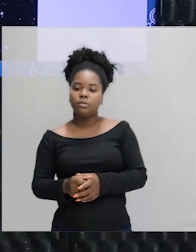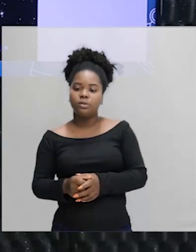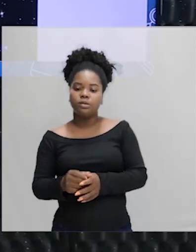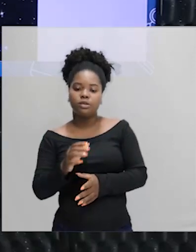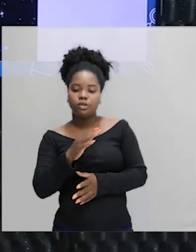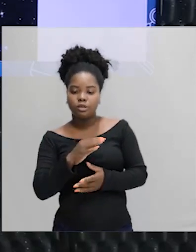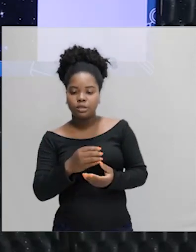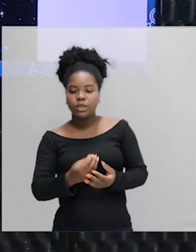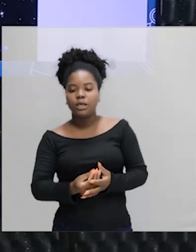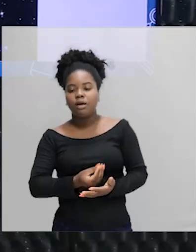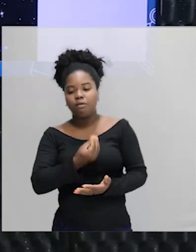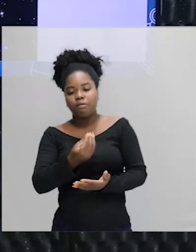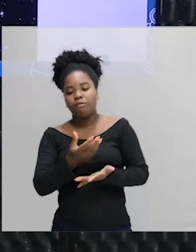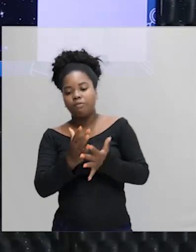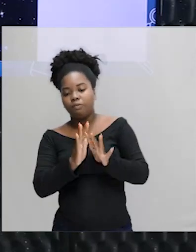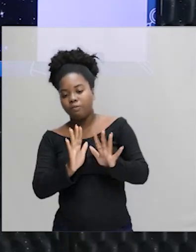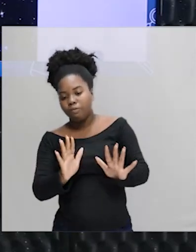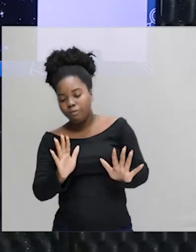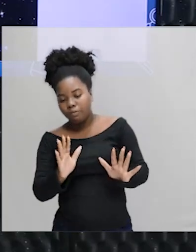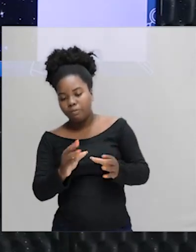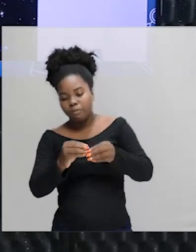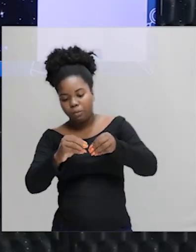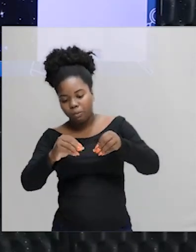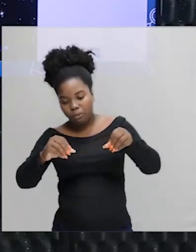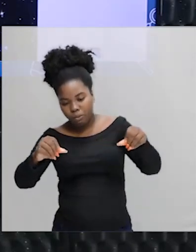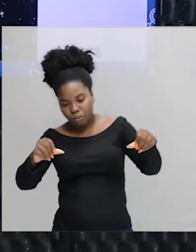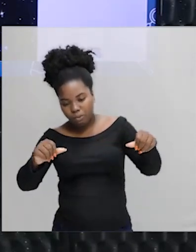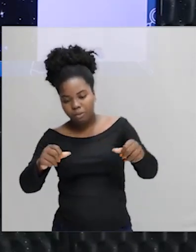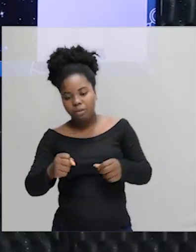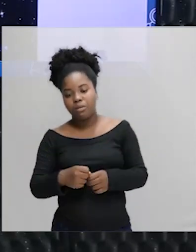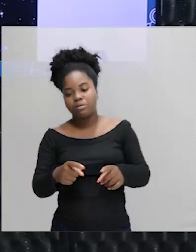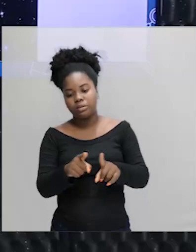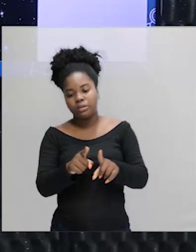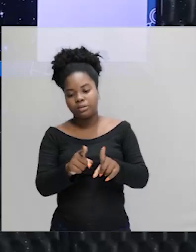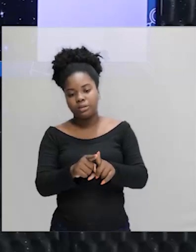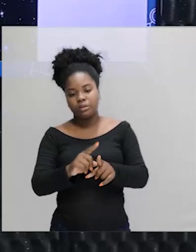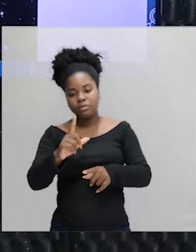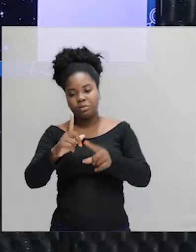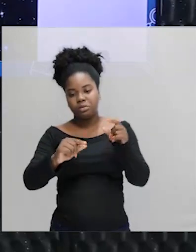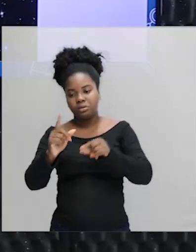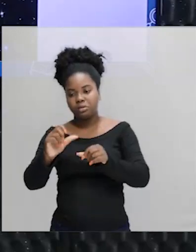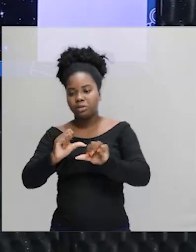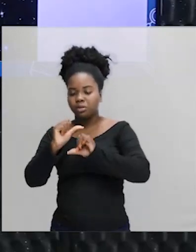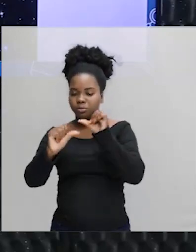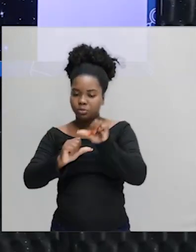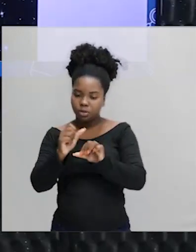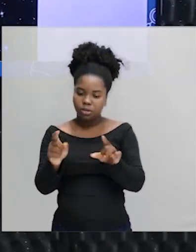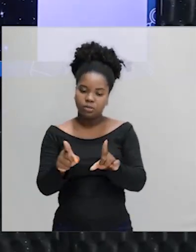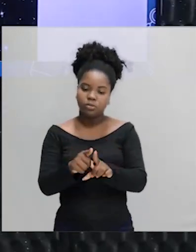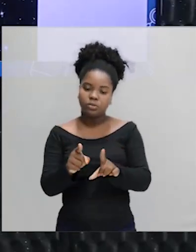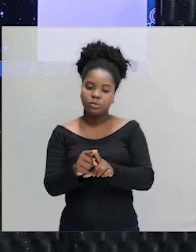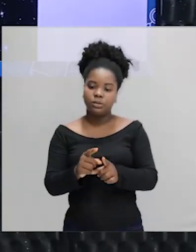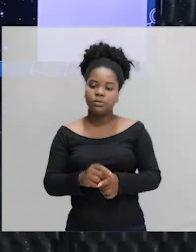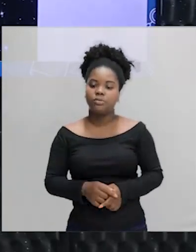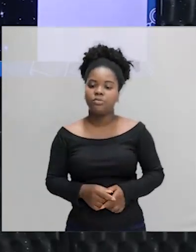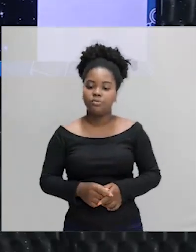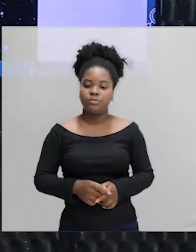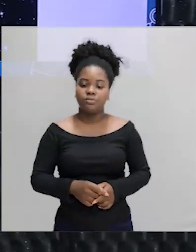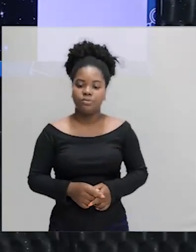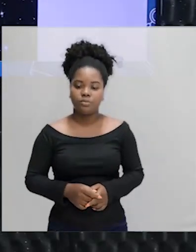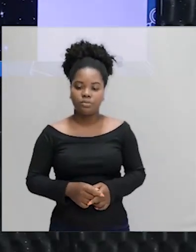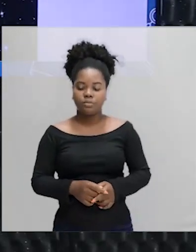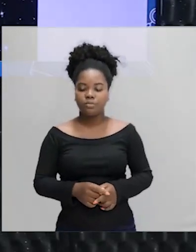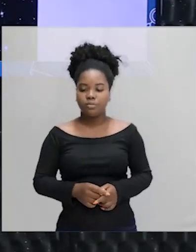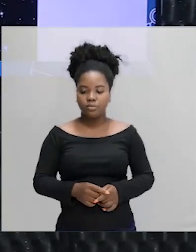vida, tá ok? Ou estrelas que já viraram, né, outras nebulosas, ou já teve a dispersão de todo o